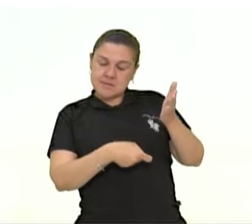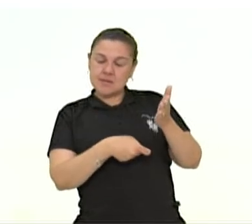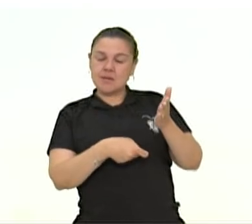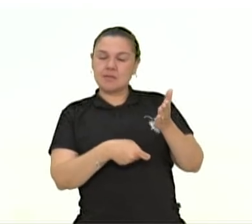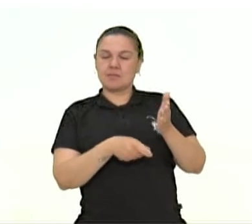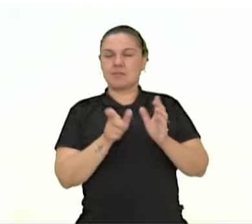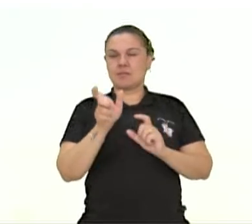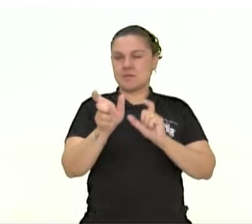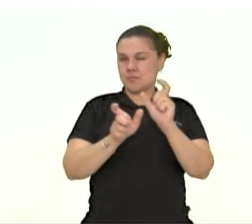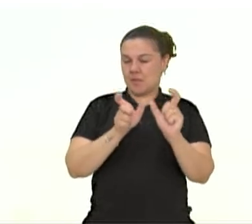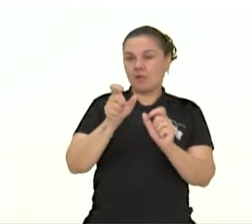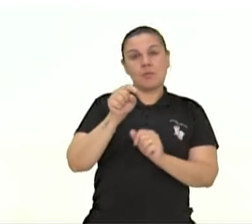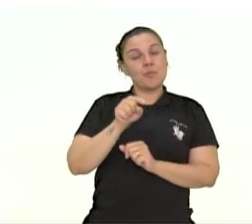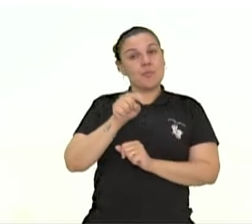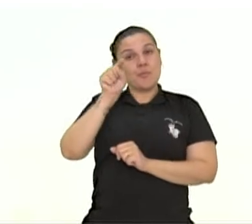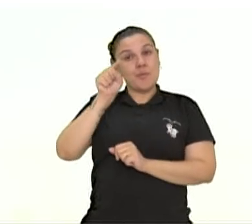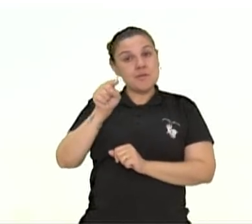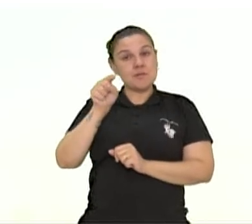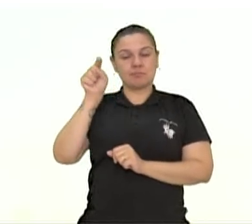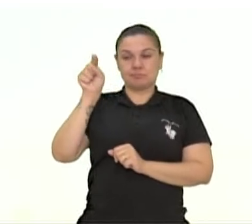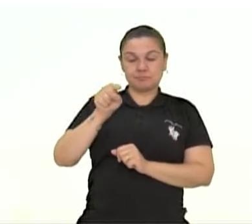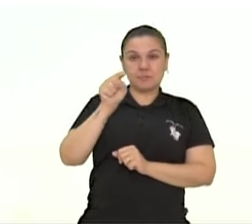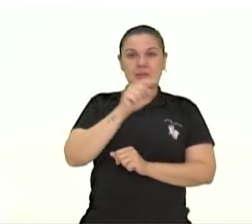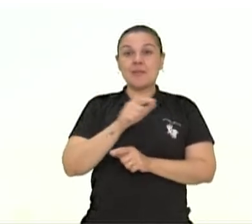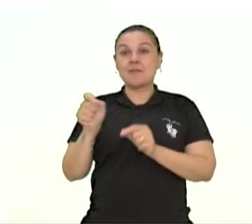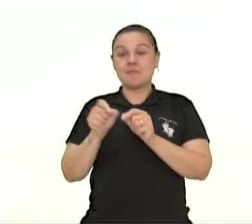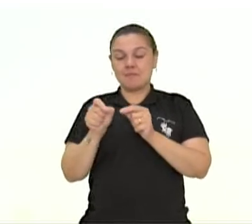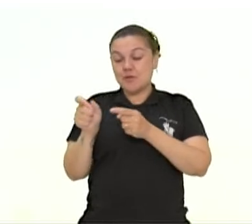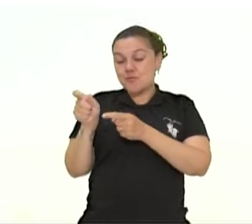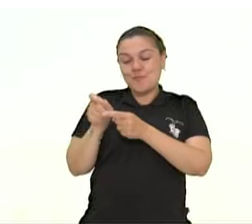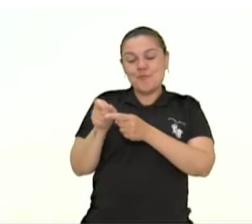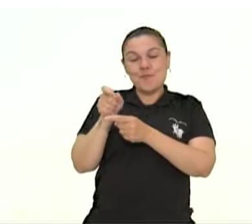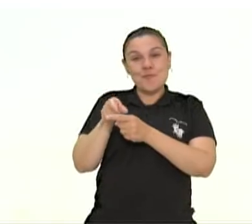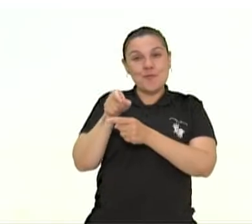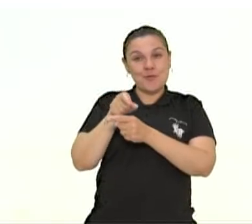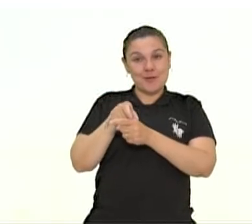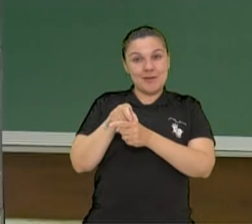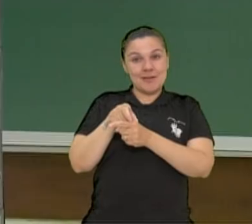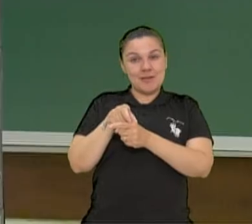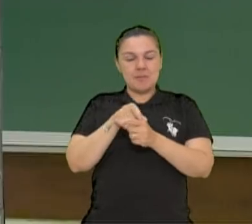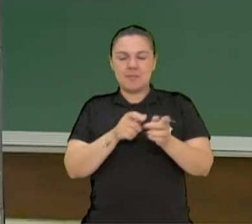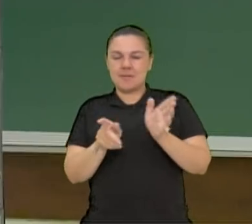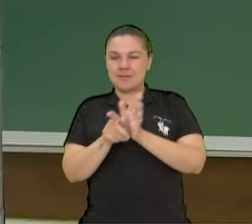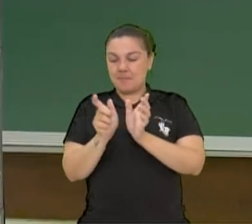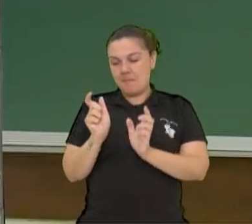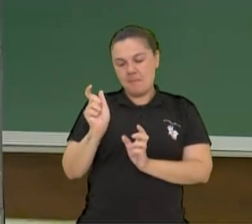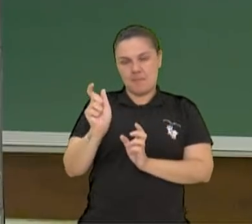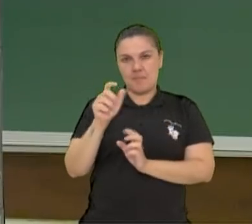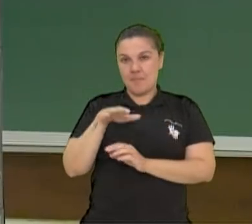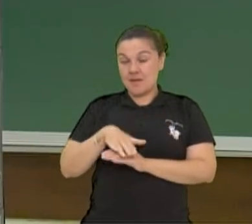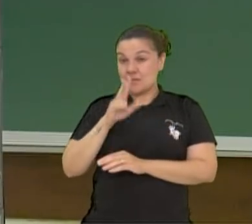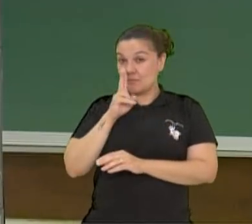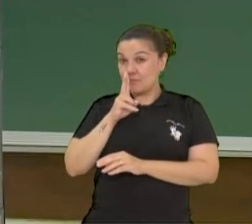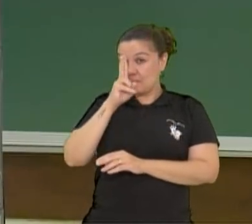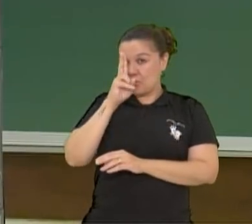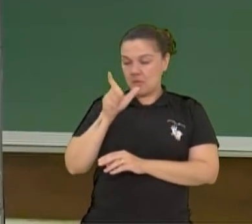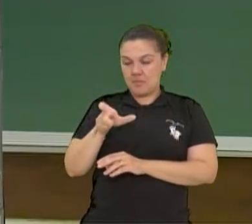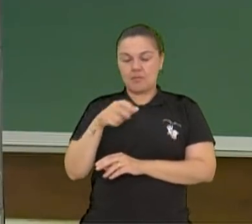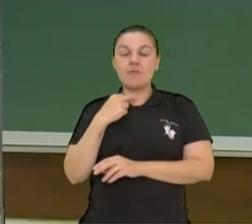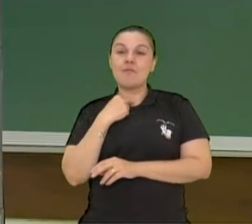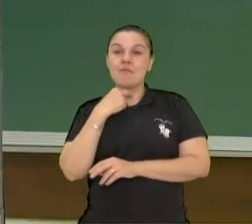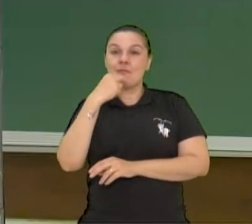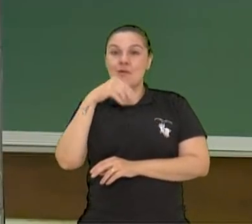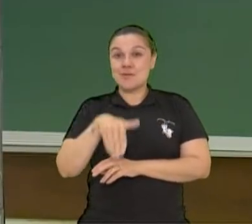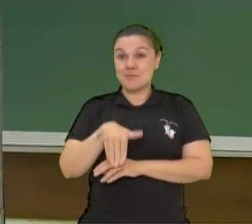a acentuação que forma ali o fonema das sílabas tônicas, que são aquelas sílabas que quando a gente pronuncia a palavra, o